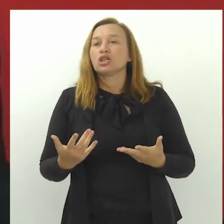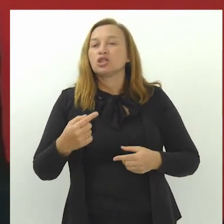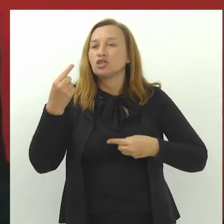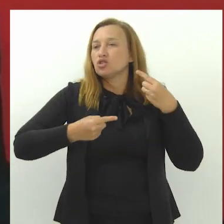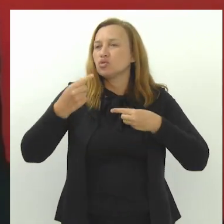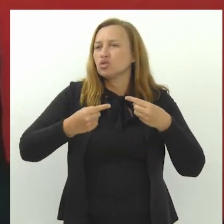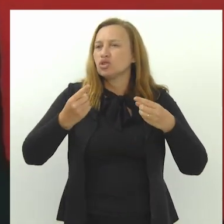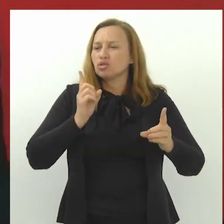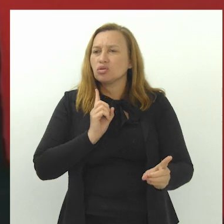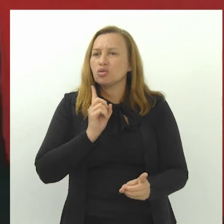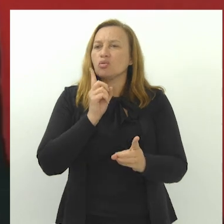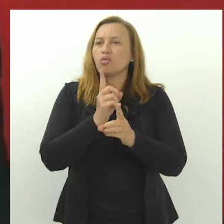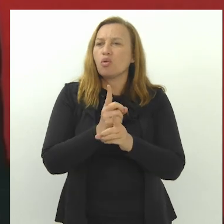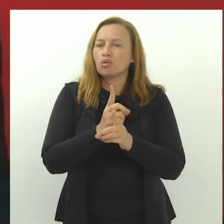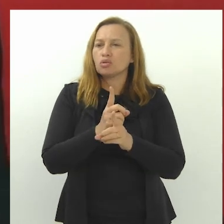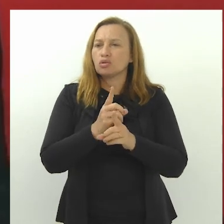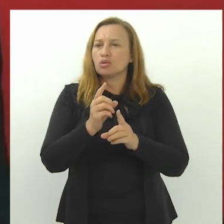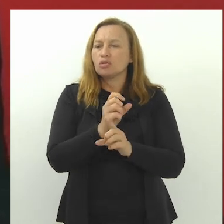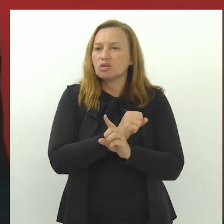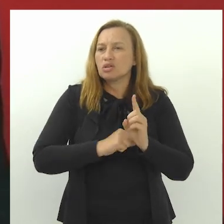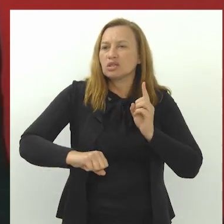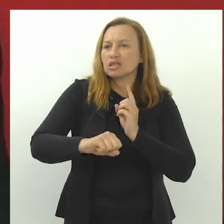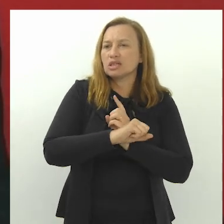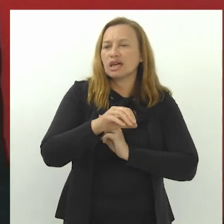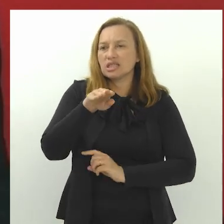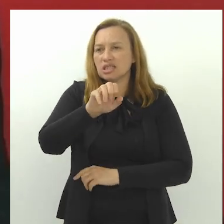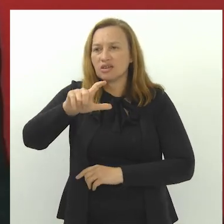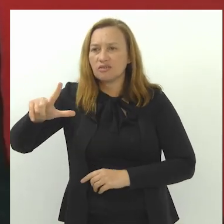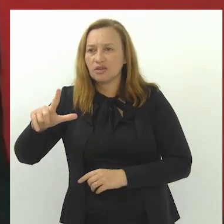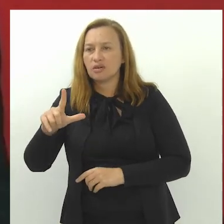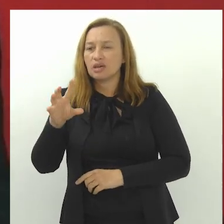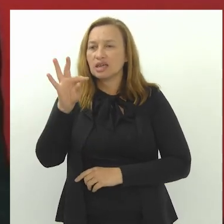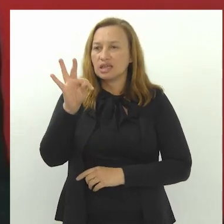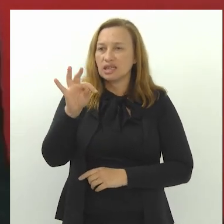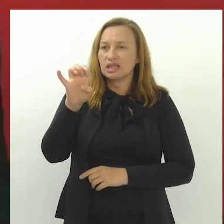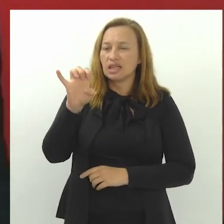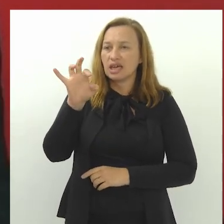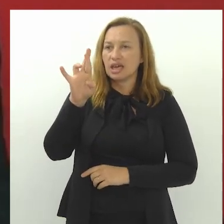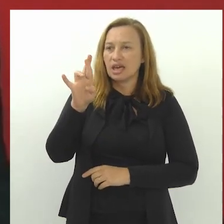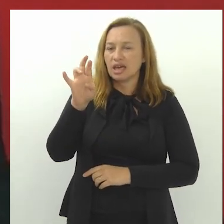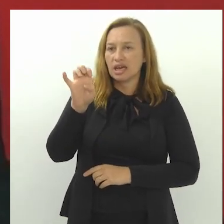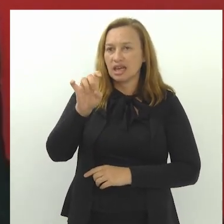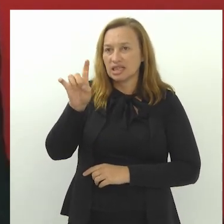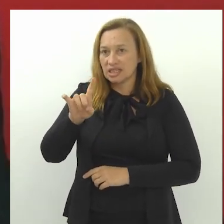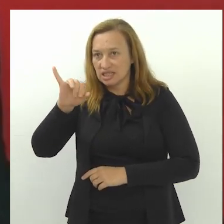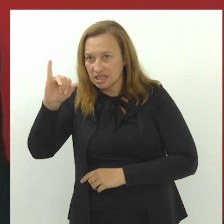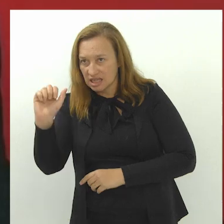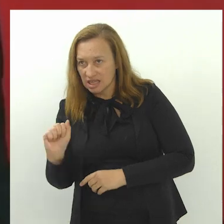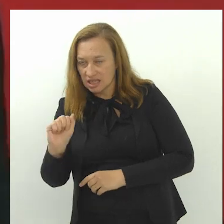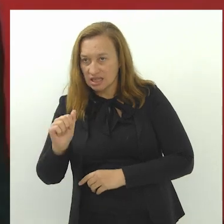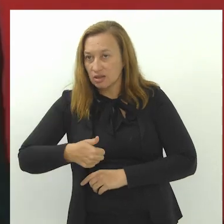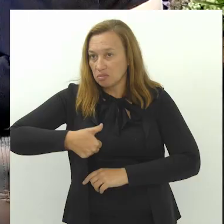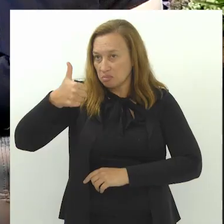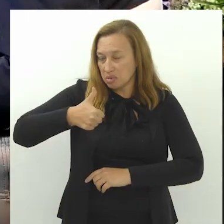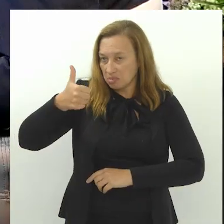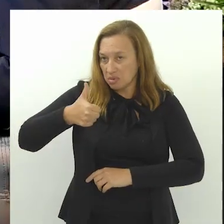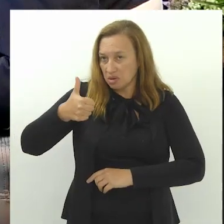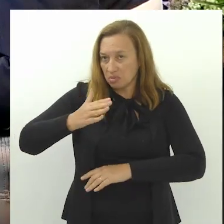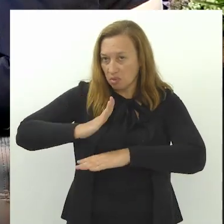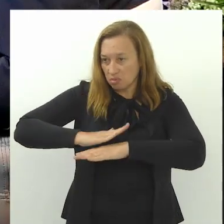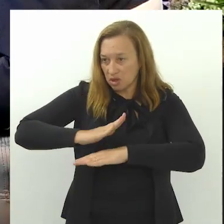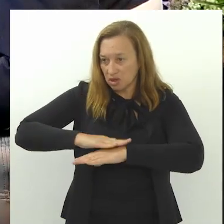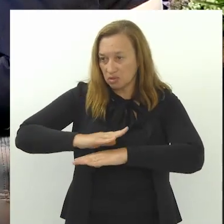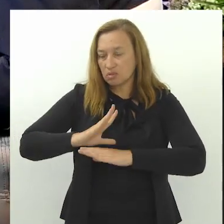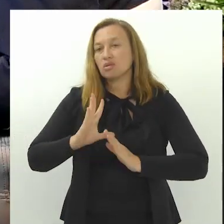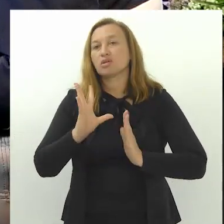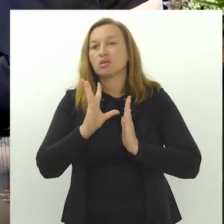foram discutidas num grande encontro com a sociedade civil em Teresina, no primeiro semestre, onde se delineou qual